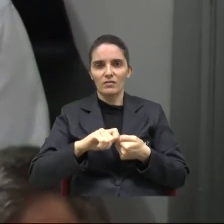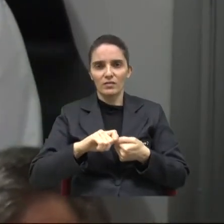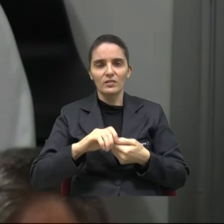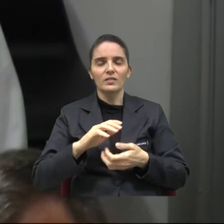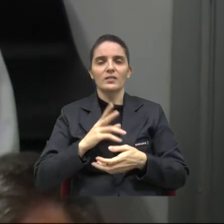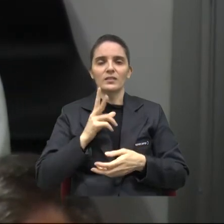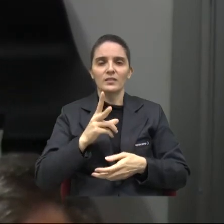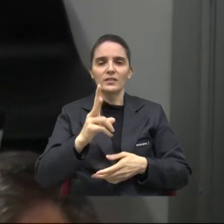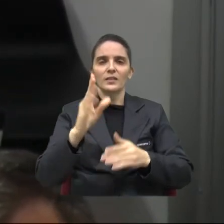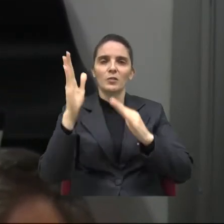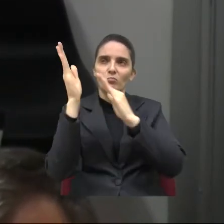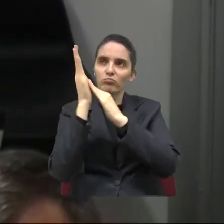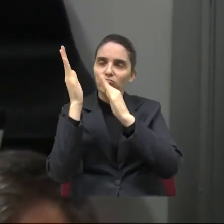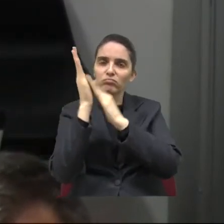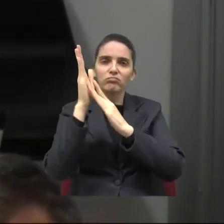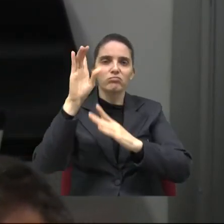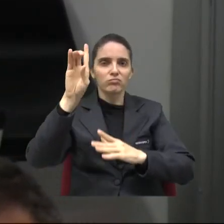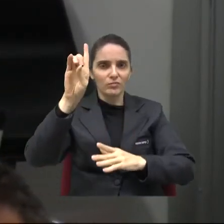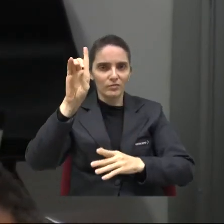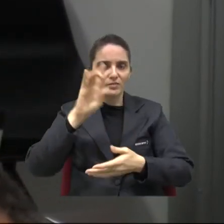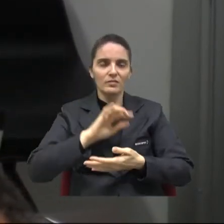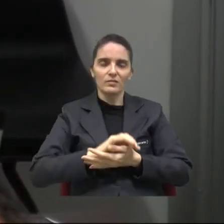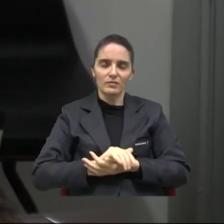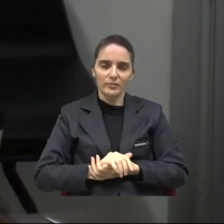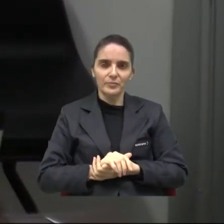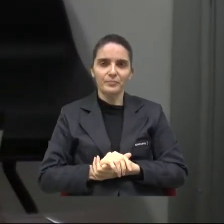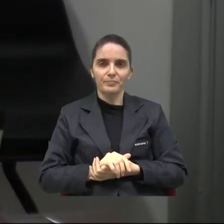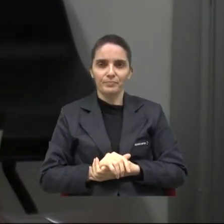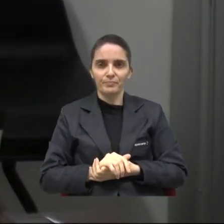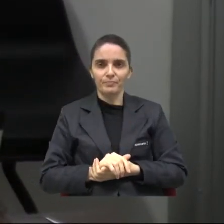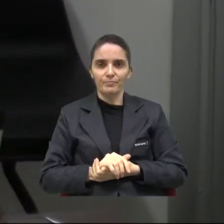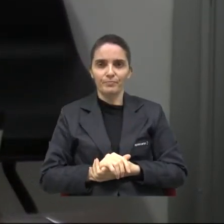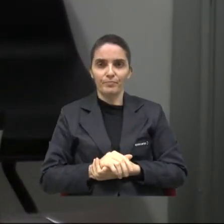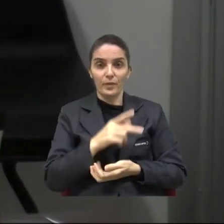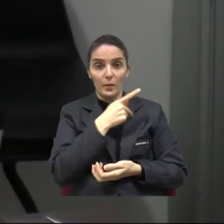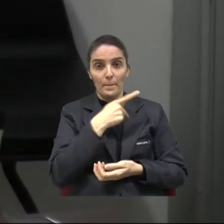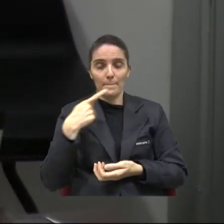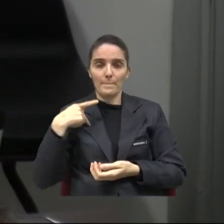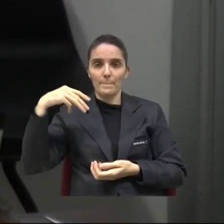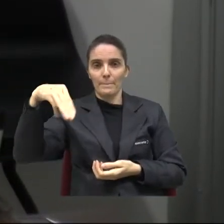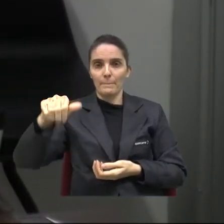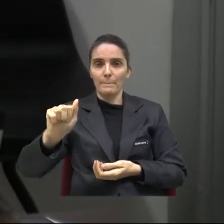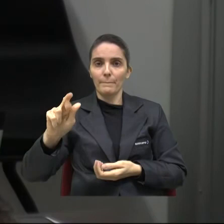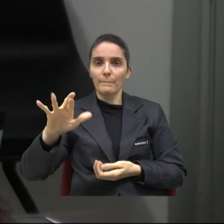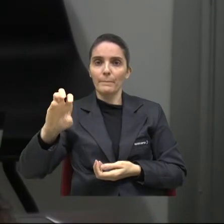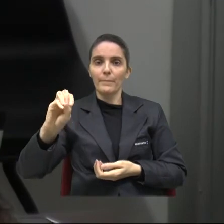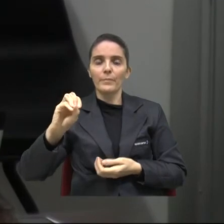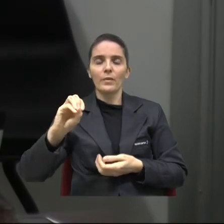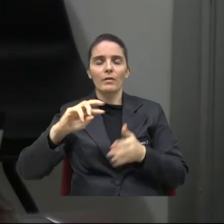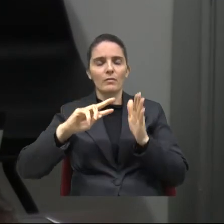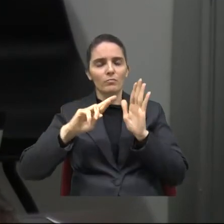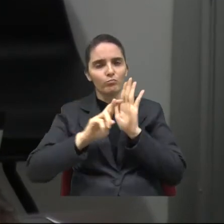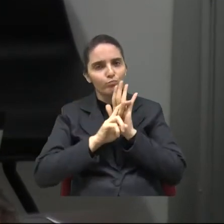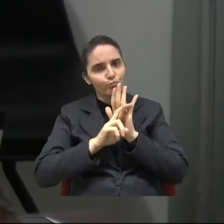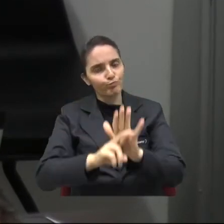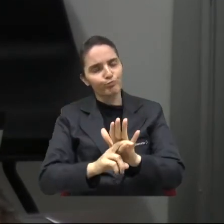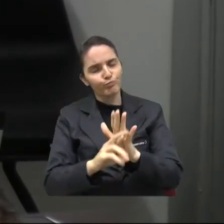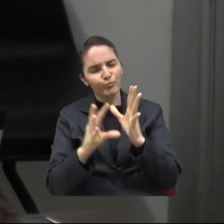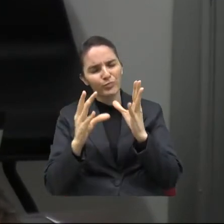Deus. E dizer que o pastor Márcio representa muito na minha vida.